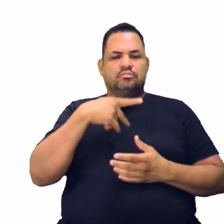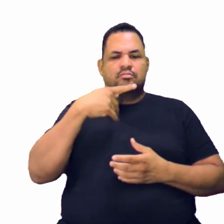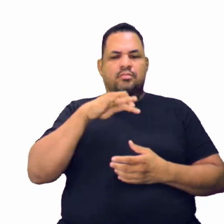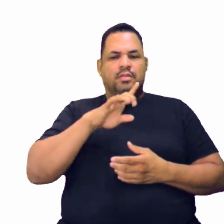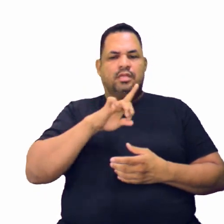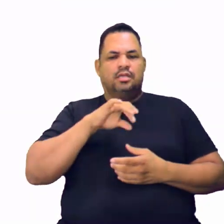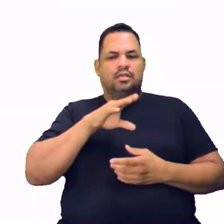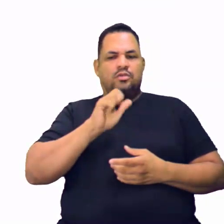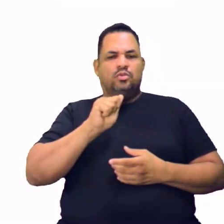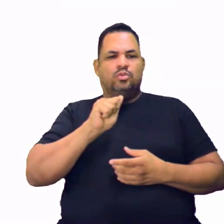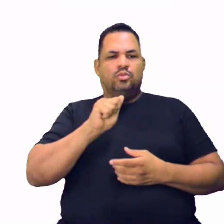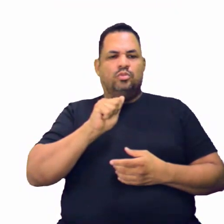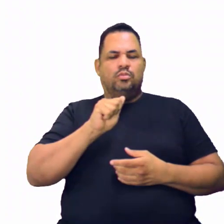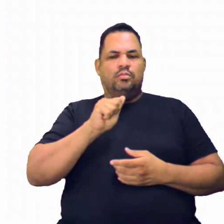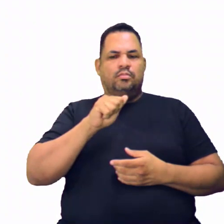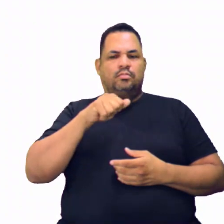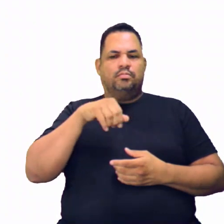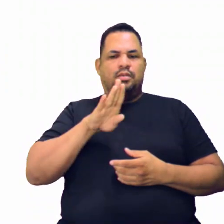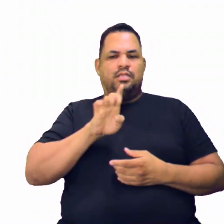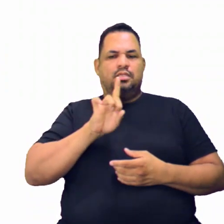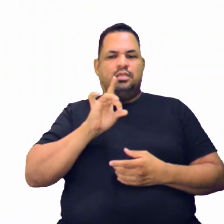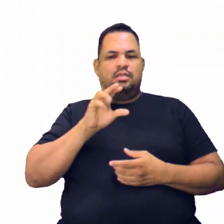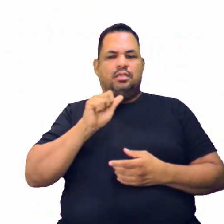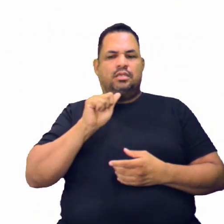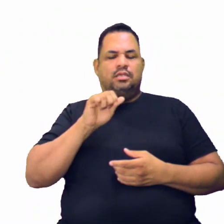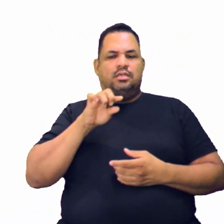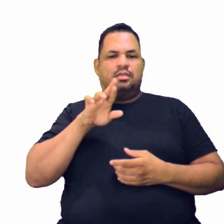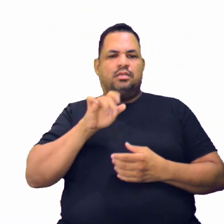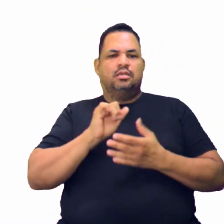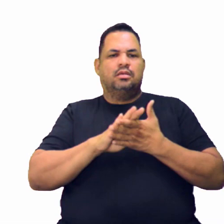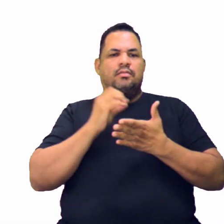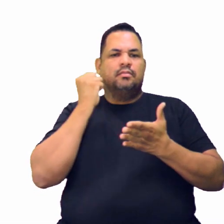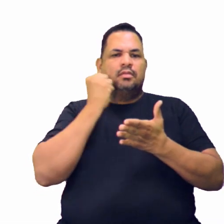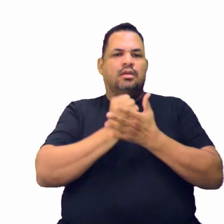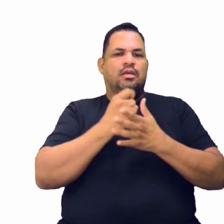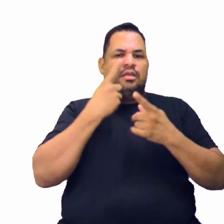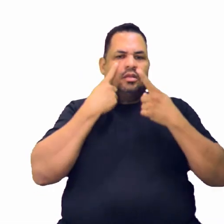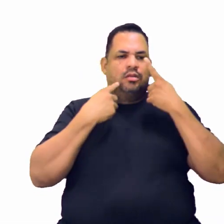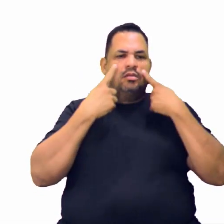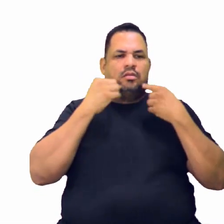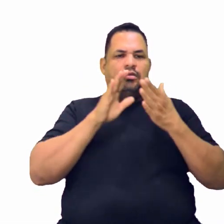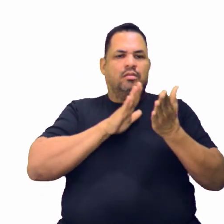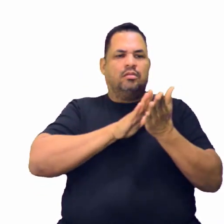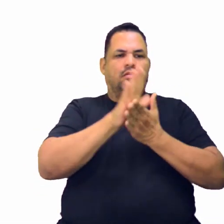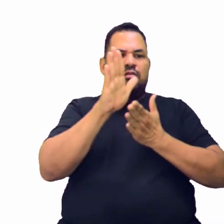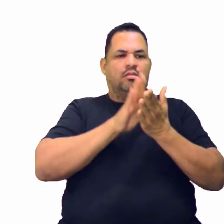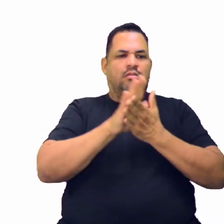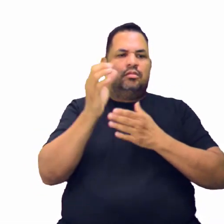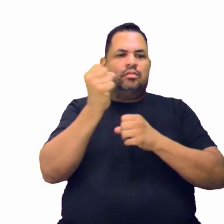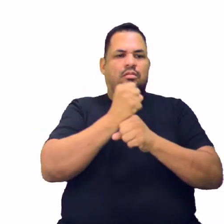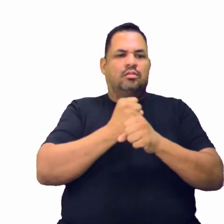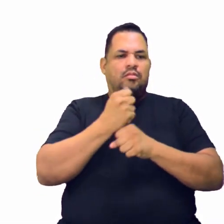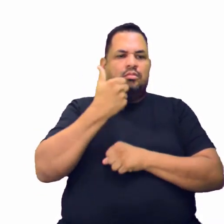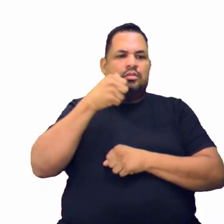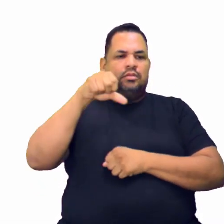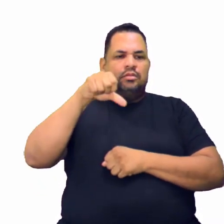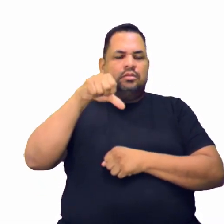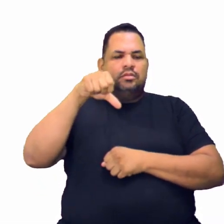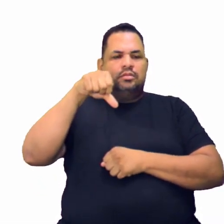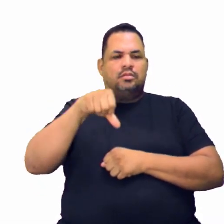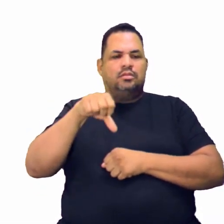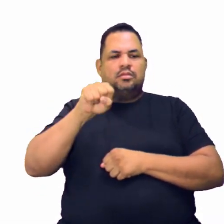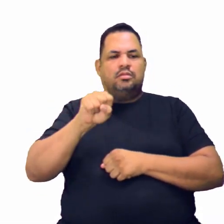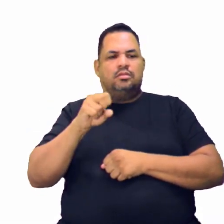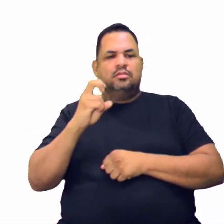Bandeira, A Marca de uma Lágrima. Foi publicado em 1985